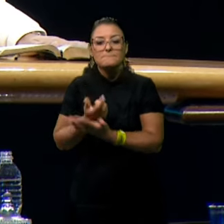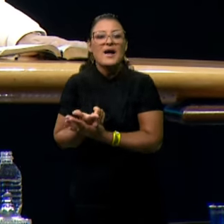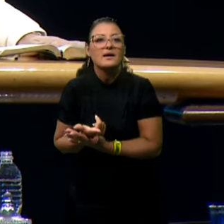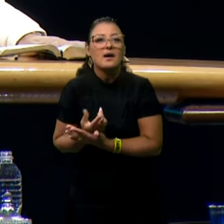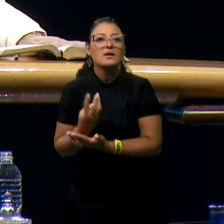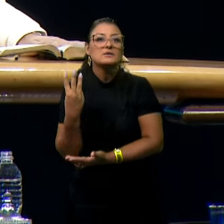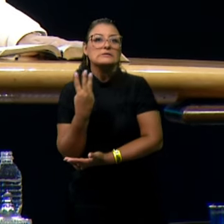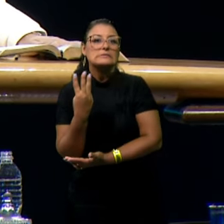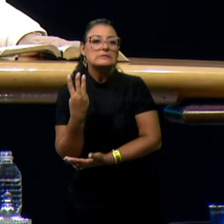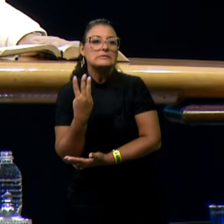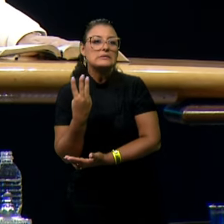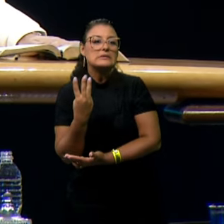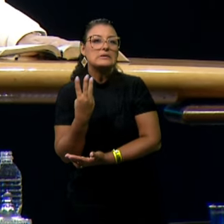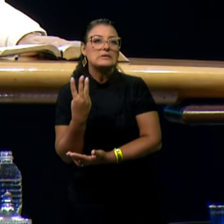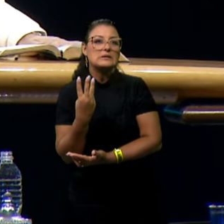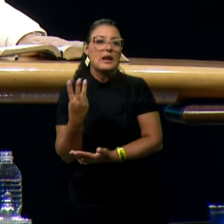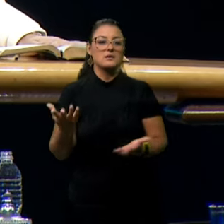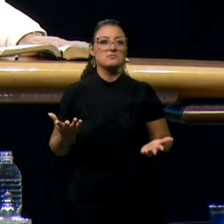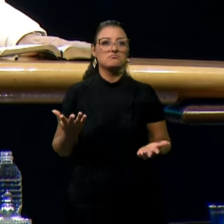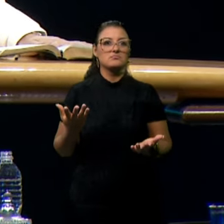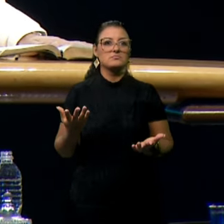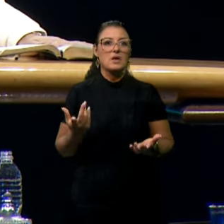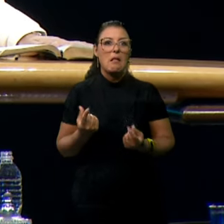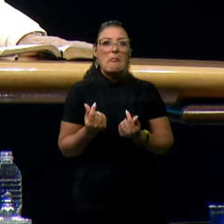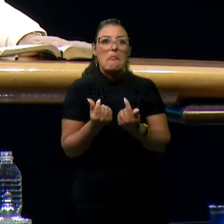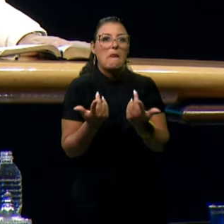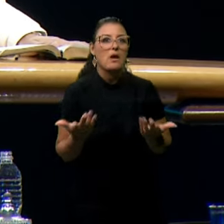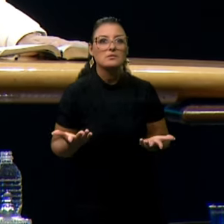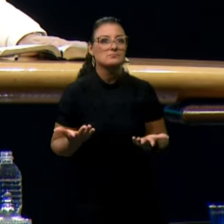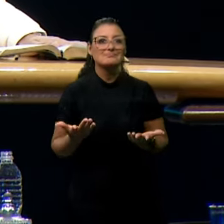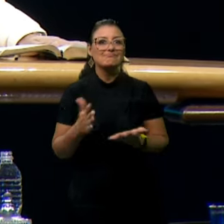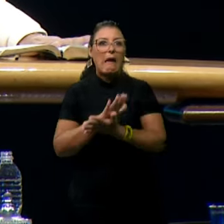aqui no nosso continente segundo